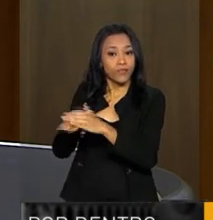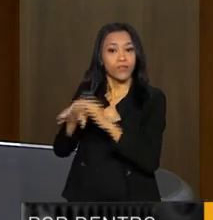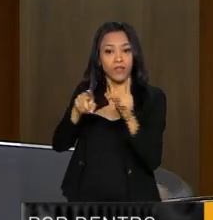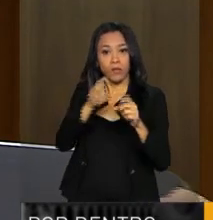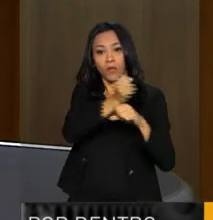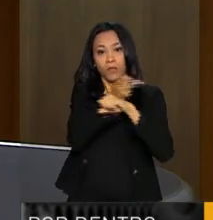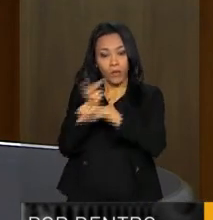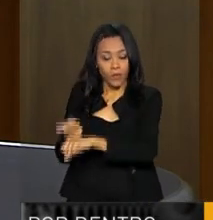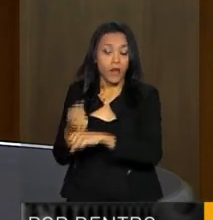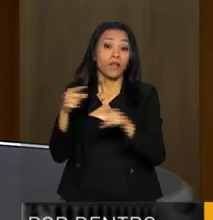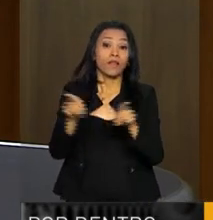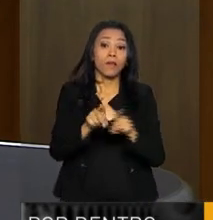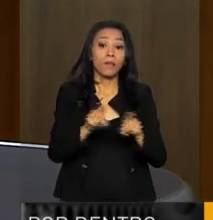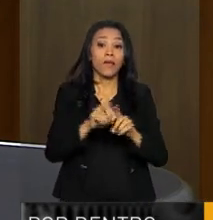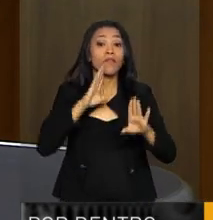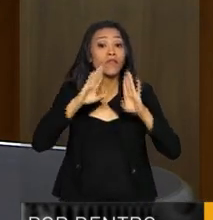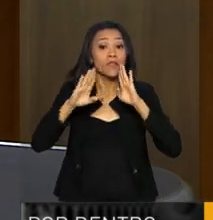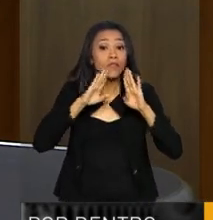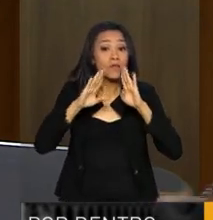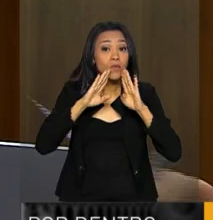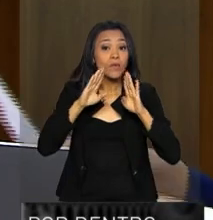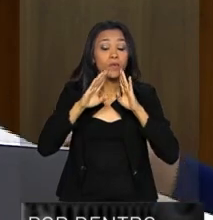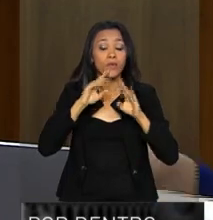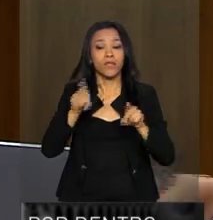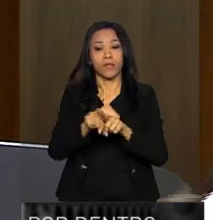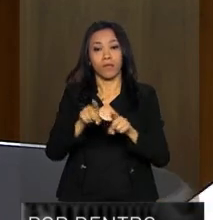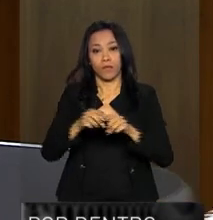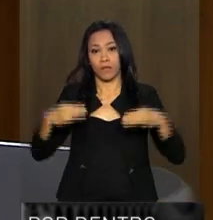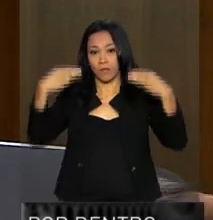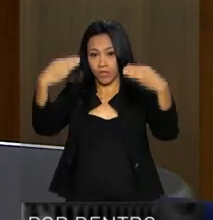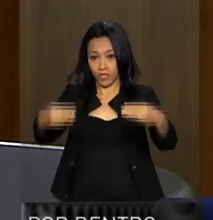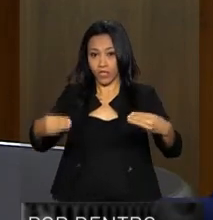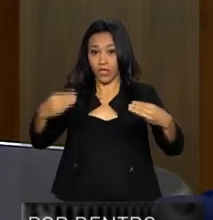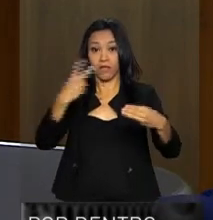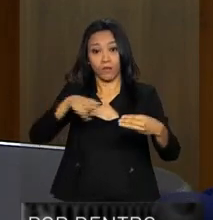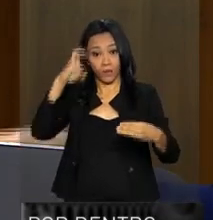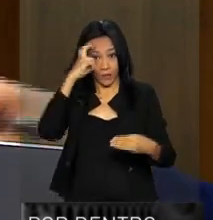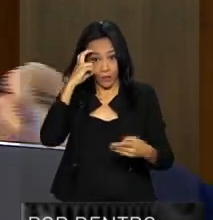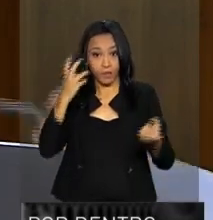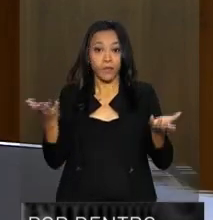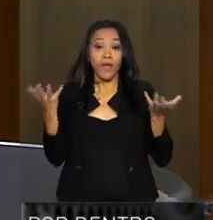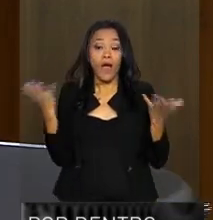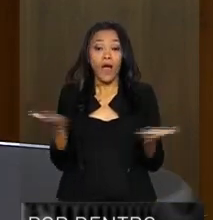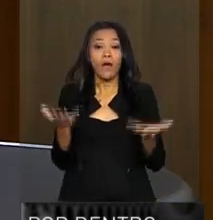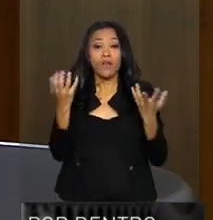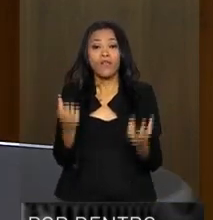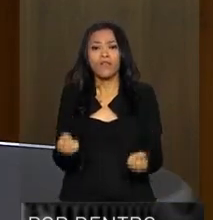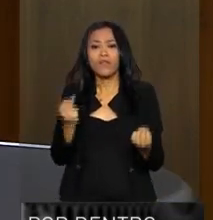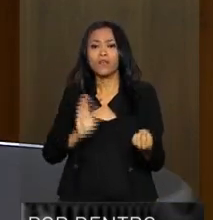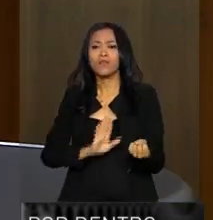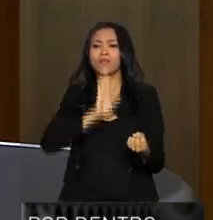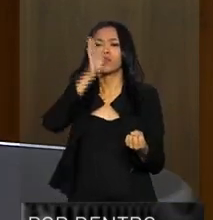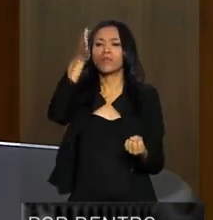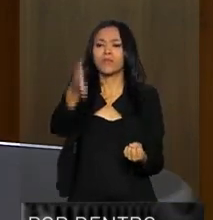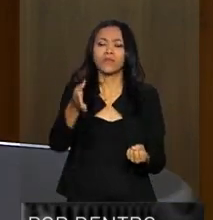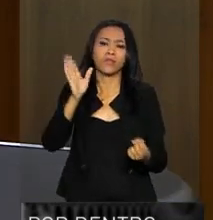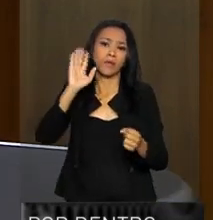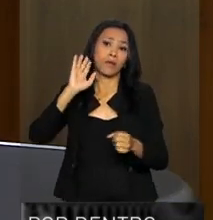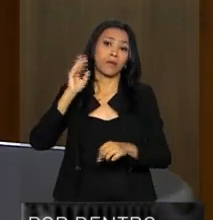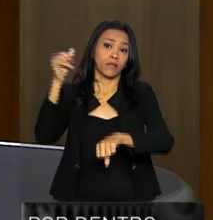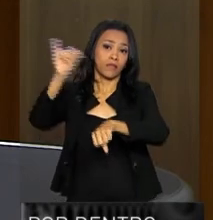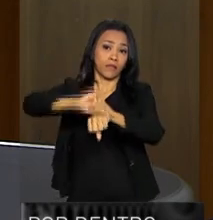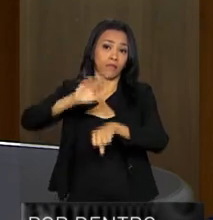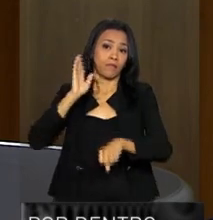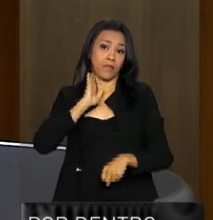também pela página do facebook do ministério da cultura o ministro agora a gente vai até minas gerais belo horizonte rádio